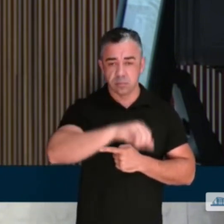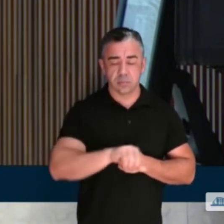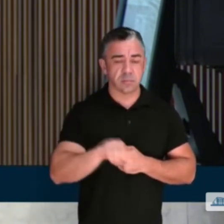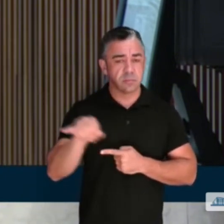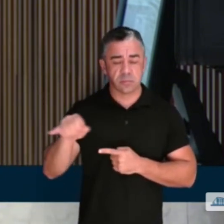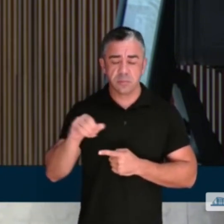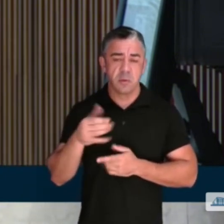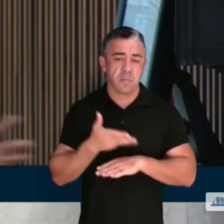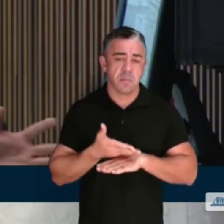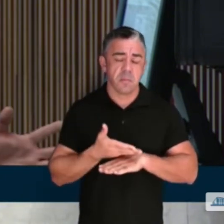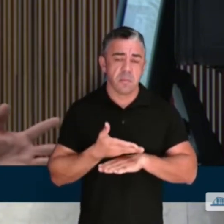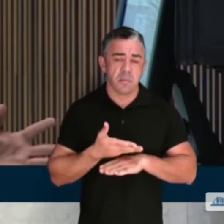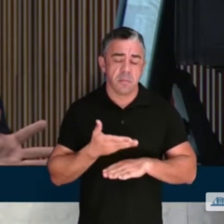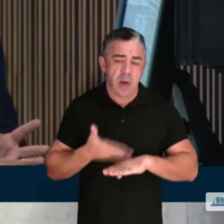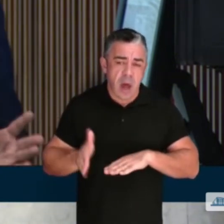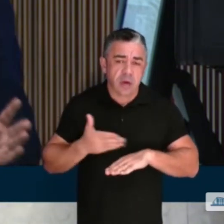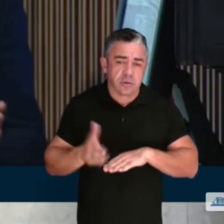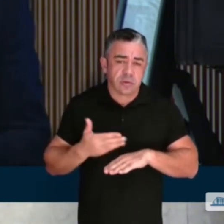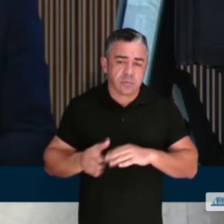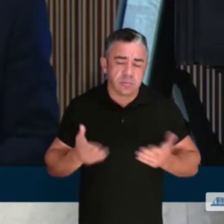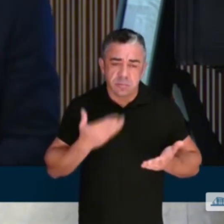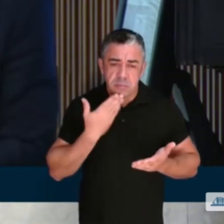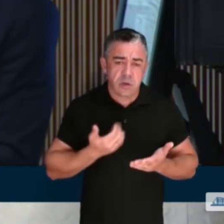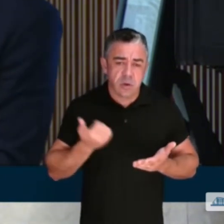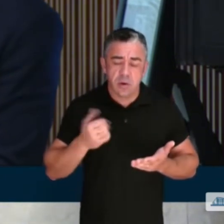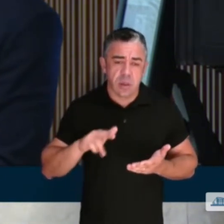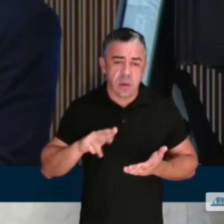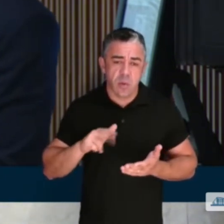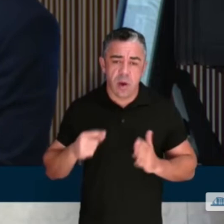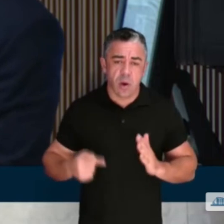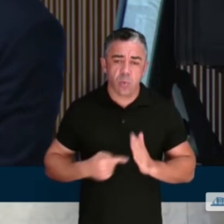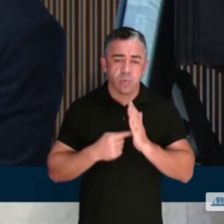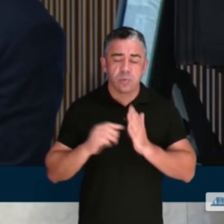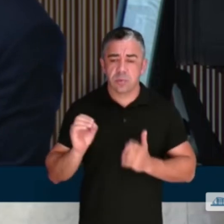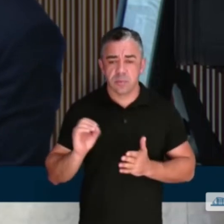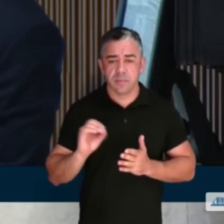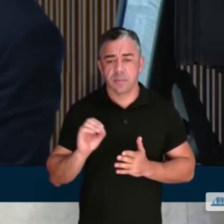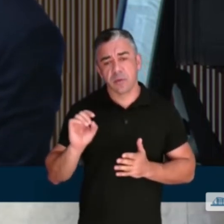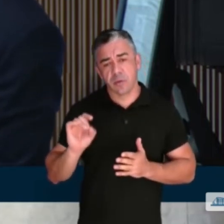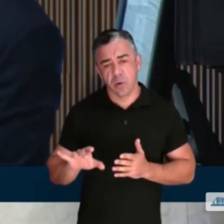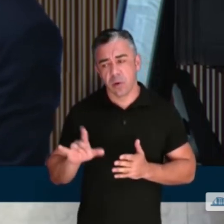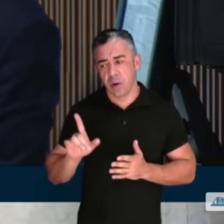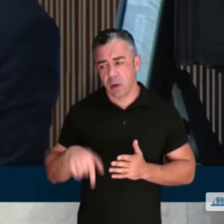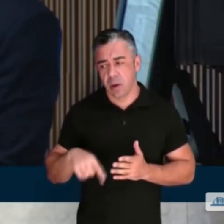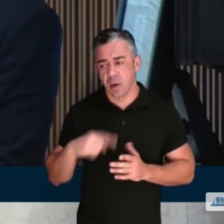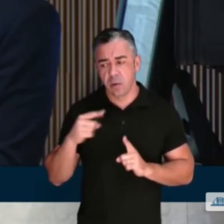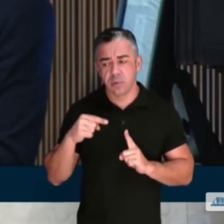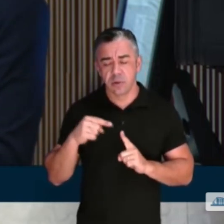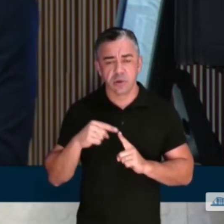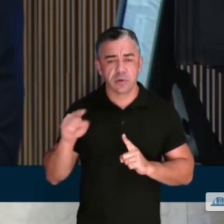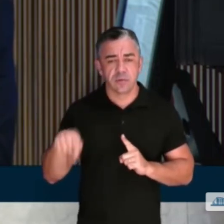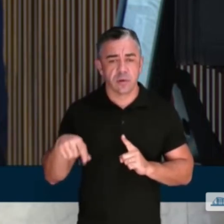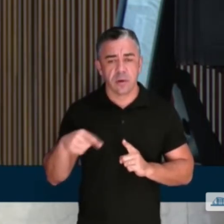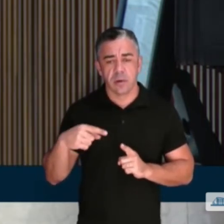mais prática. De repente, não estou acusando, mas de repente para fins